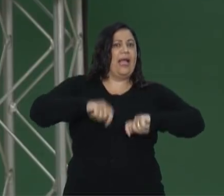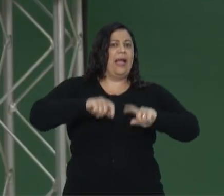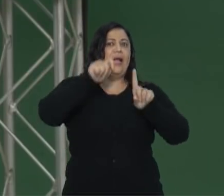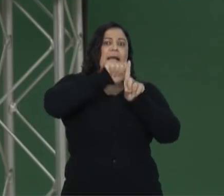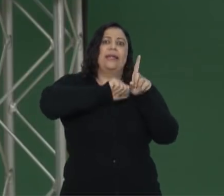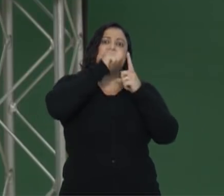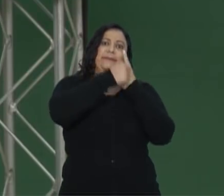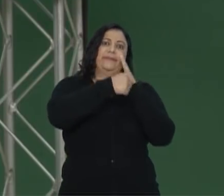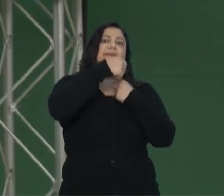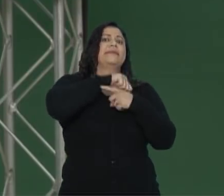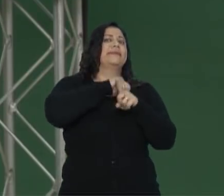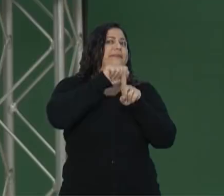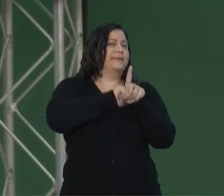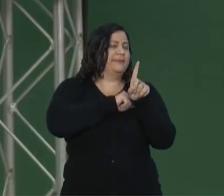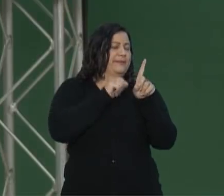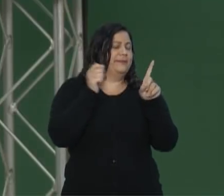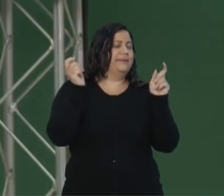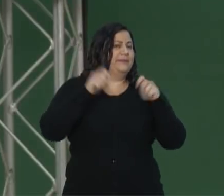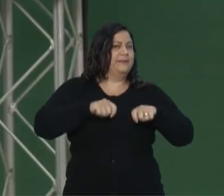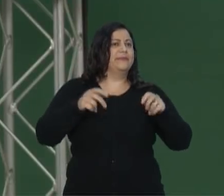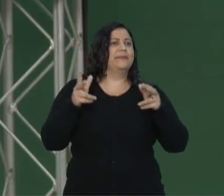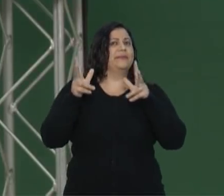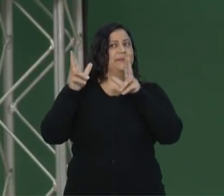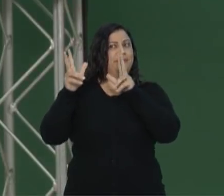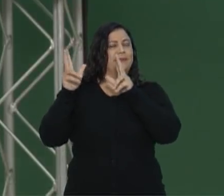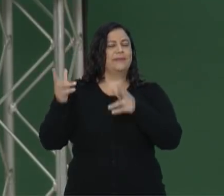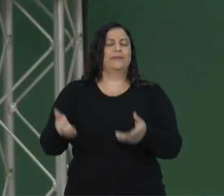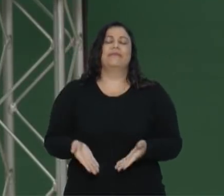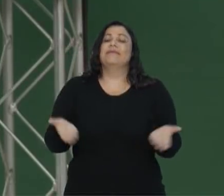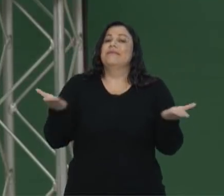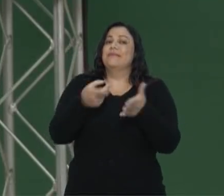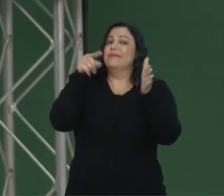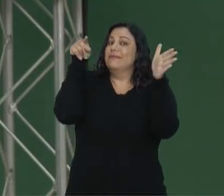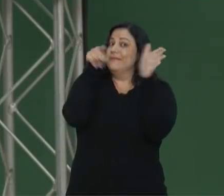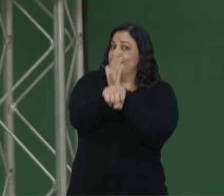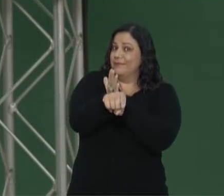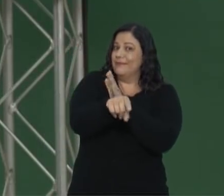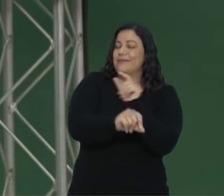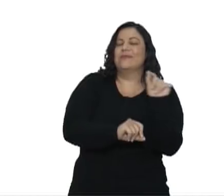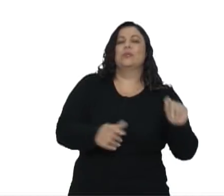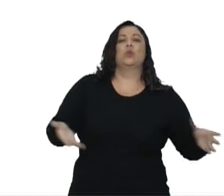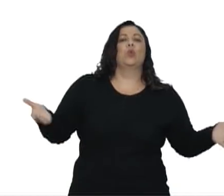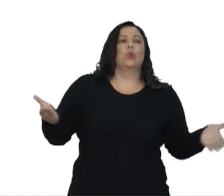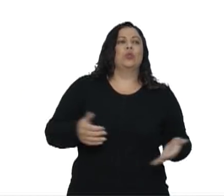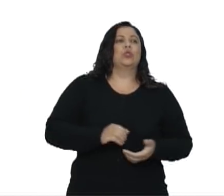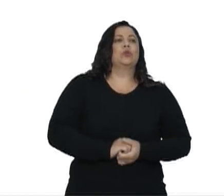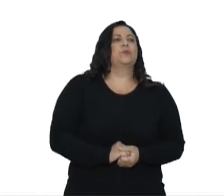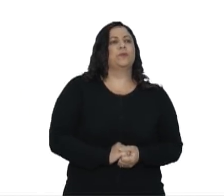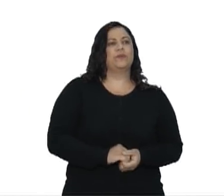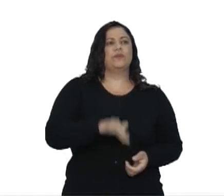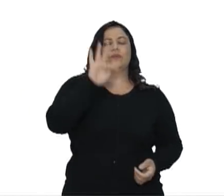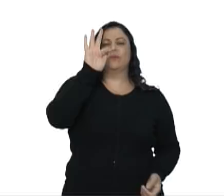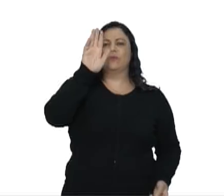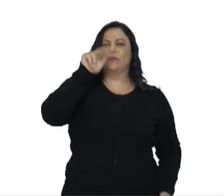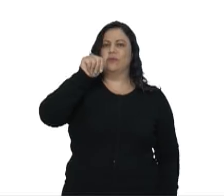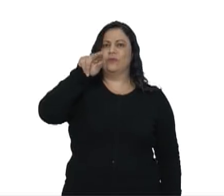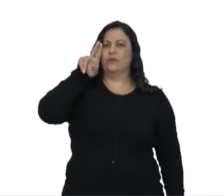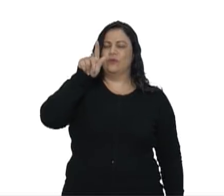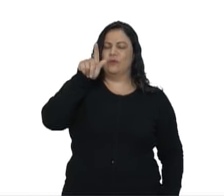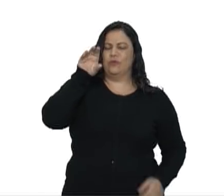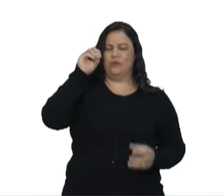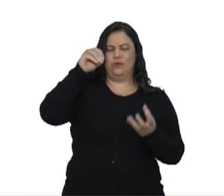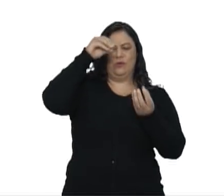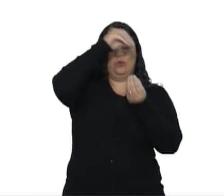vai ficar semelhante. Vamos para o nosso quiz de hoje? Primeiro, os fungos apresentam um importante papel para o meio